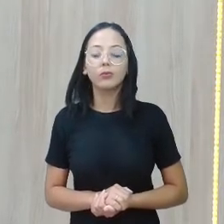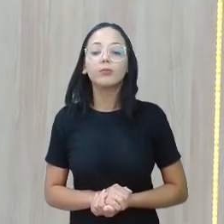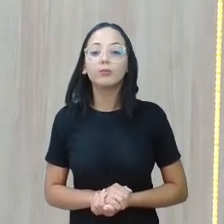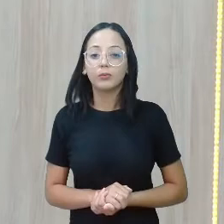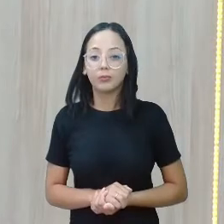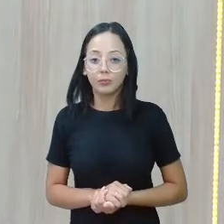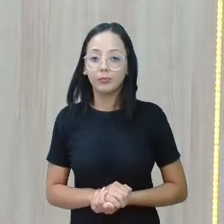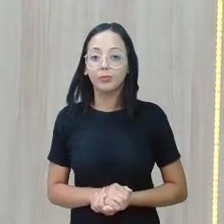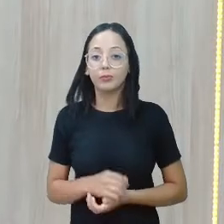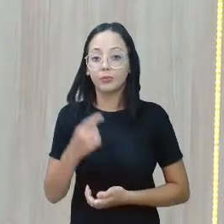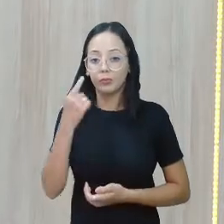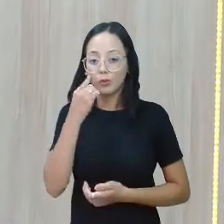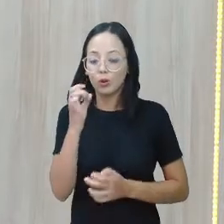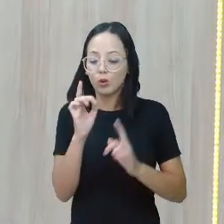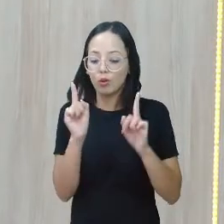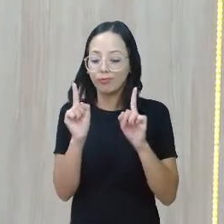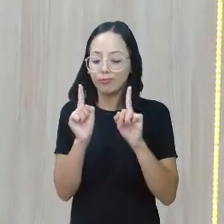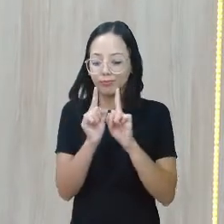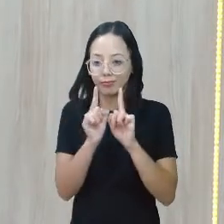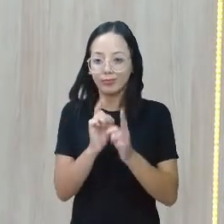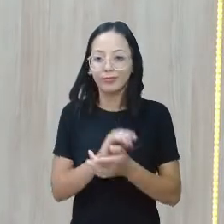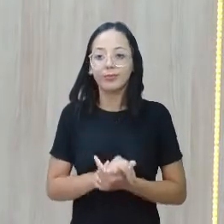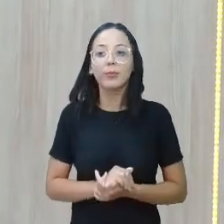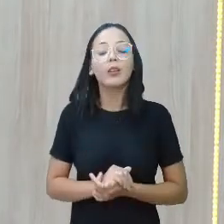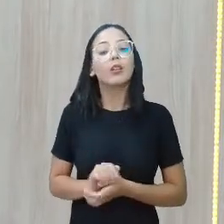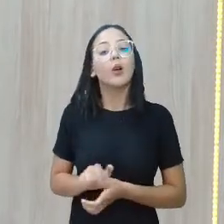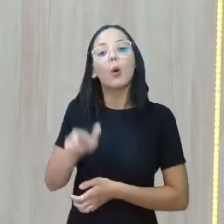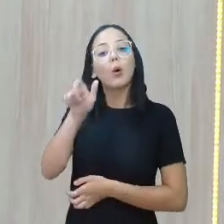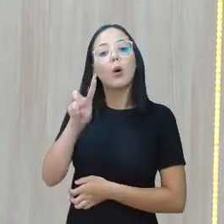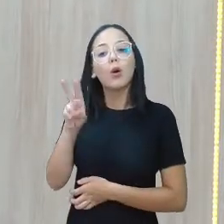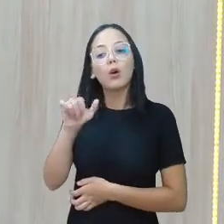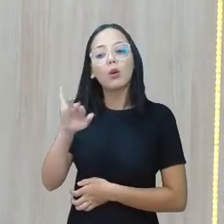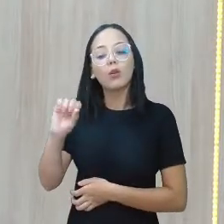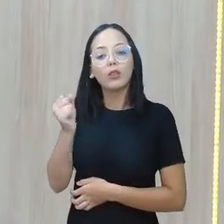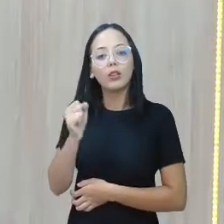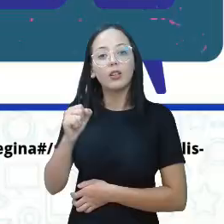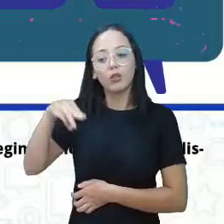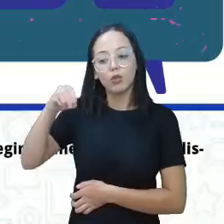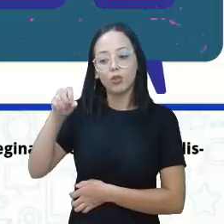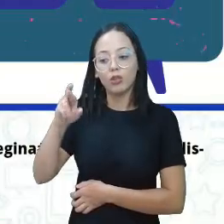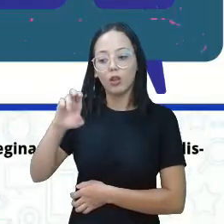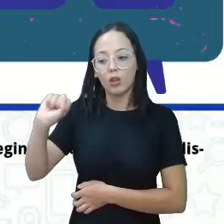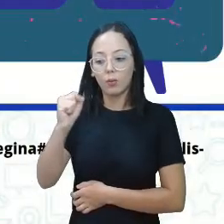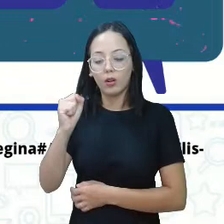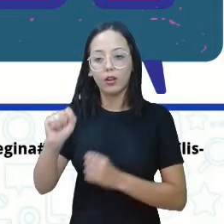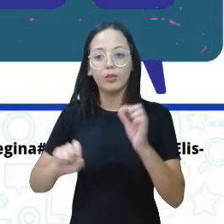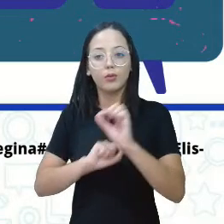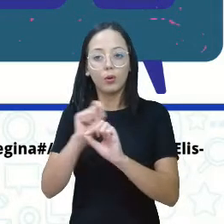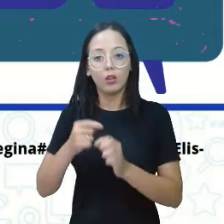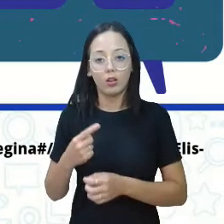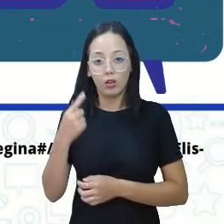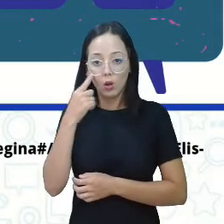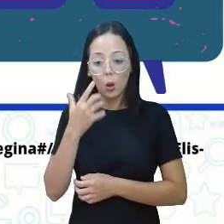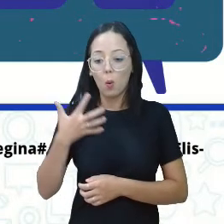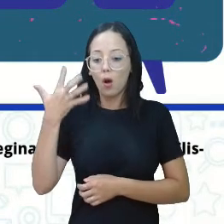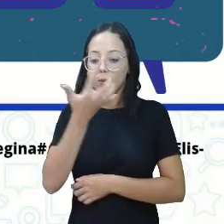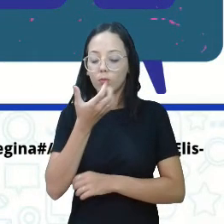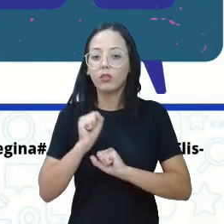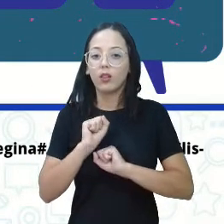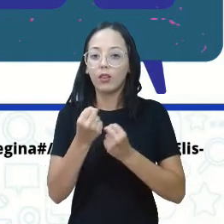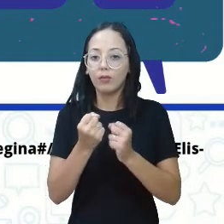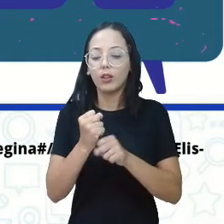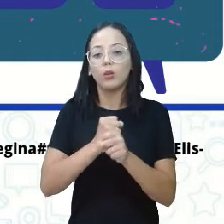Bom, essa é uma palhinha, tá, povo? Ó, de Vinícius de Moraes a Edu Lobo, Arrastão ela foi defendida,